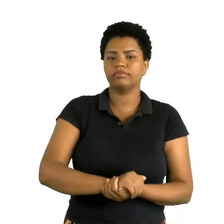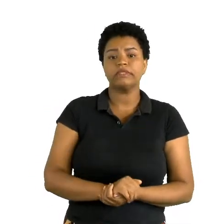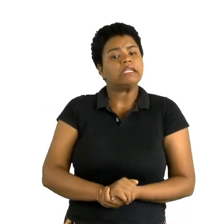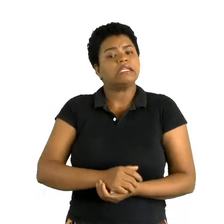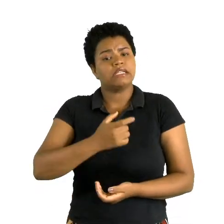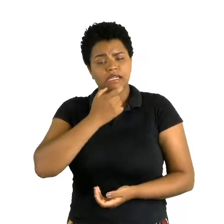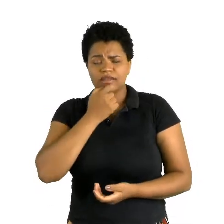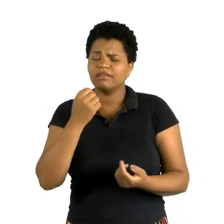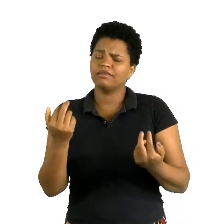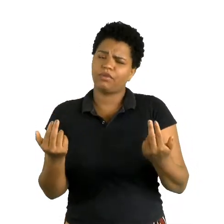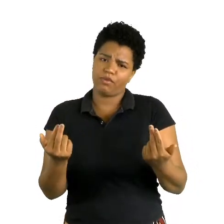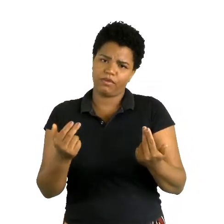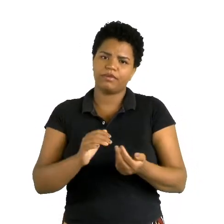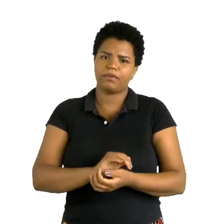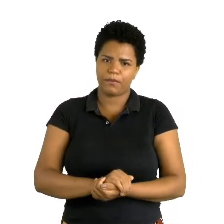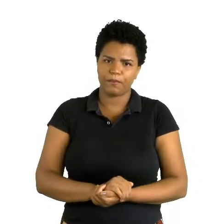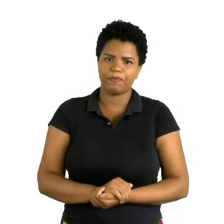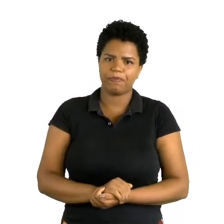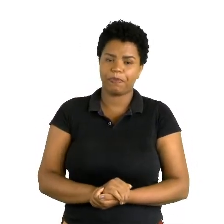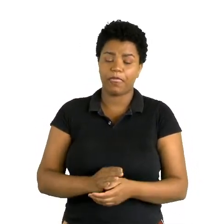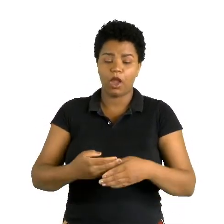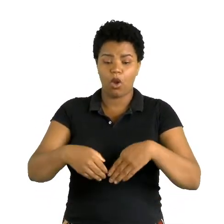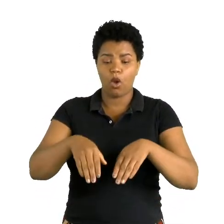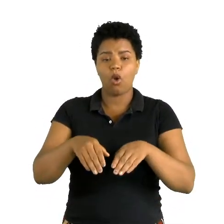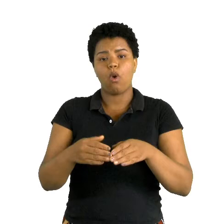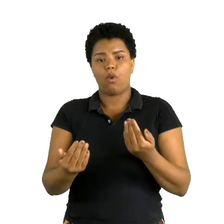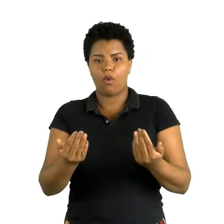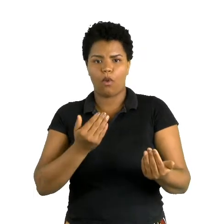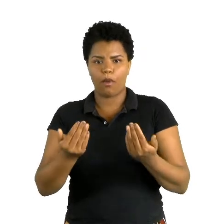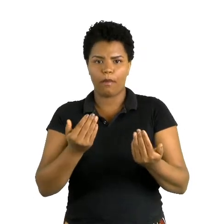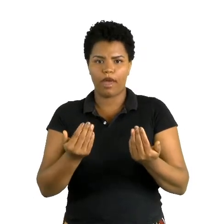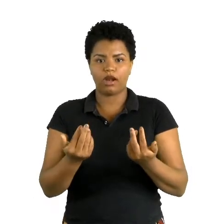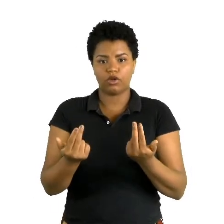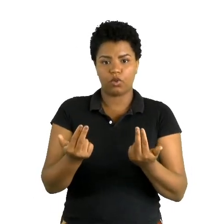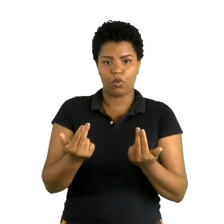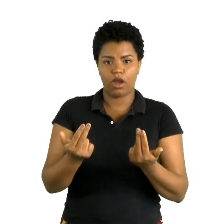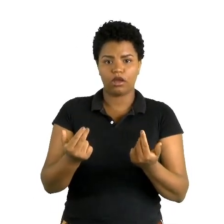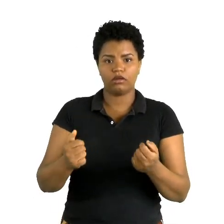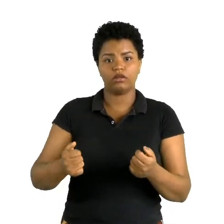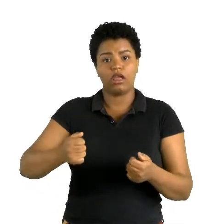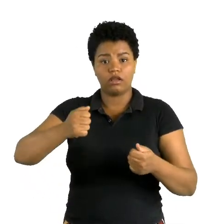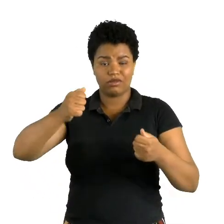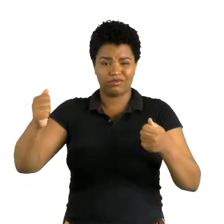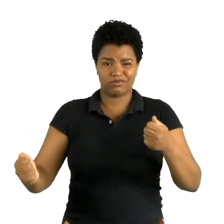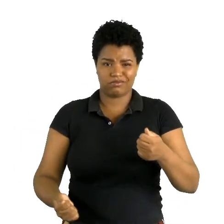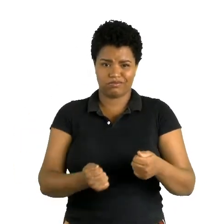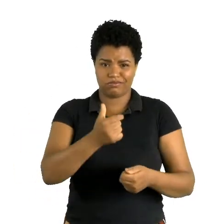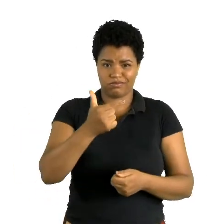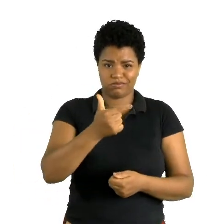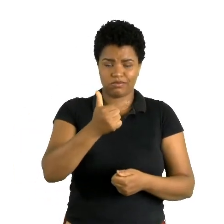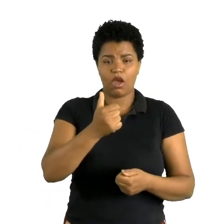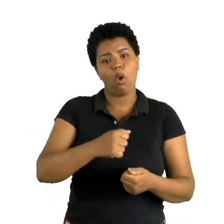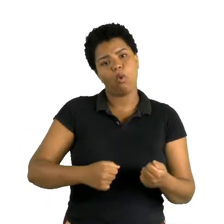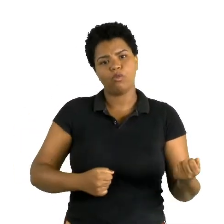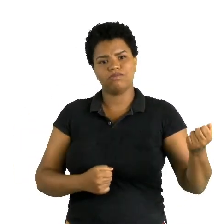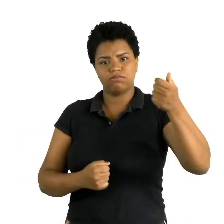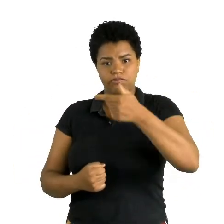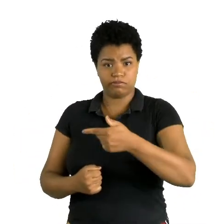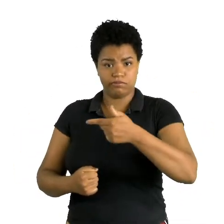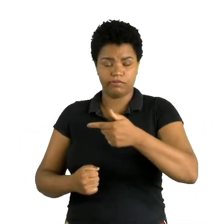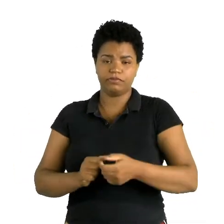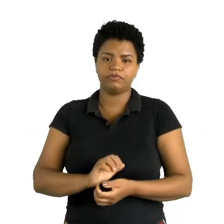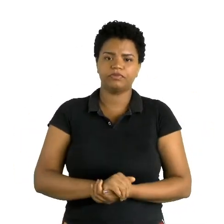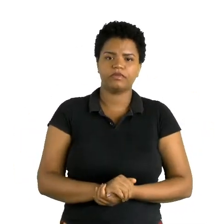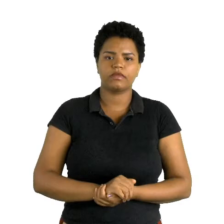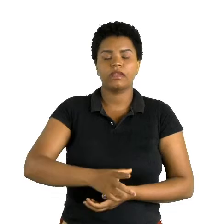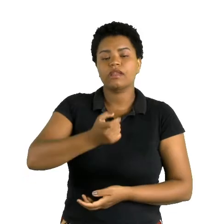ver hoje. É o comparativo de igualdade, comparativo de inferioridade e o comparativo de superioridade, que em inglês